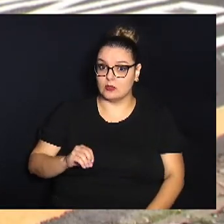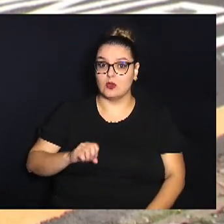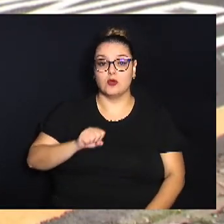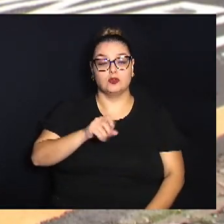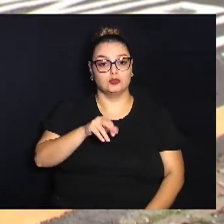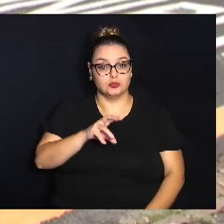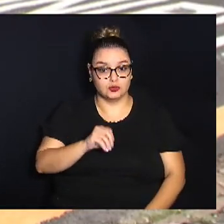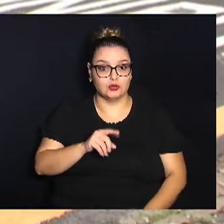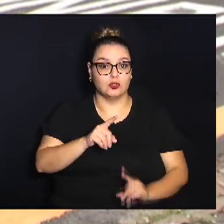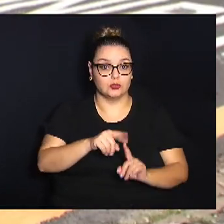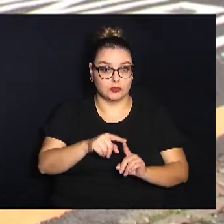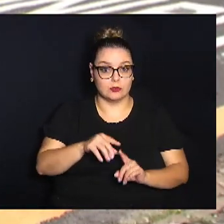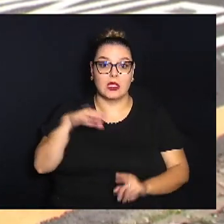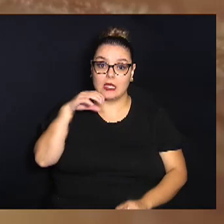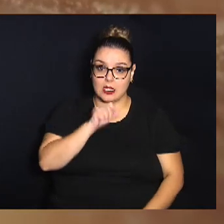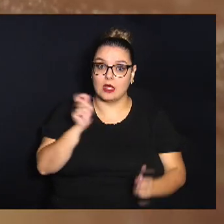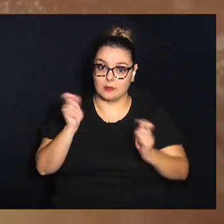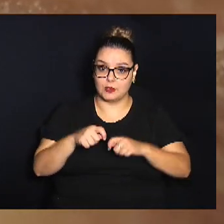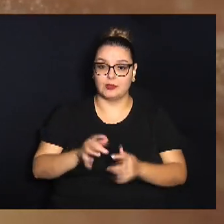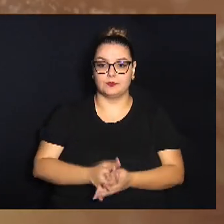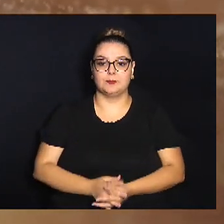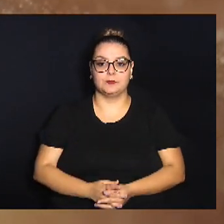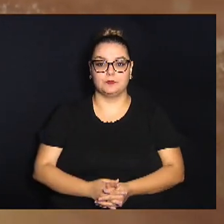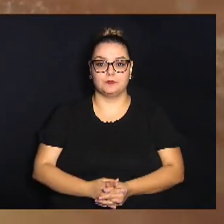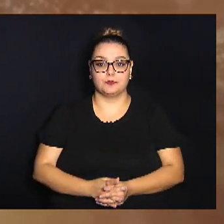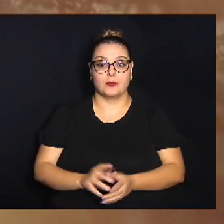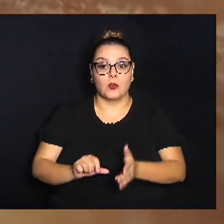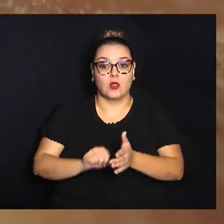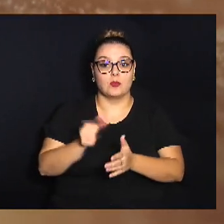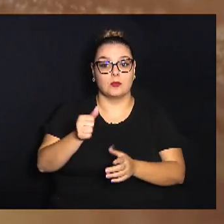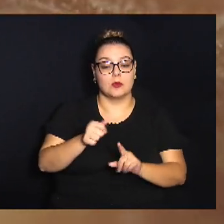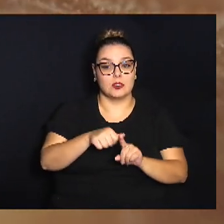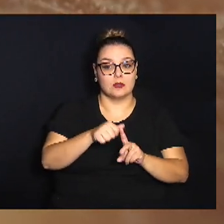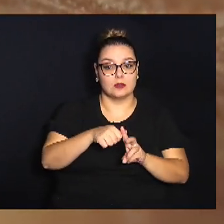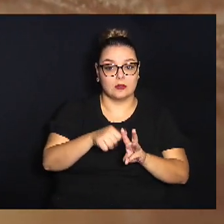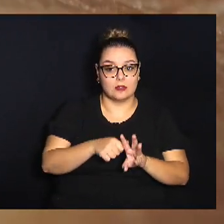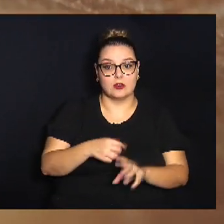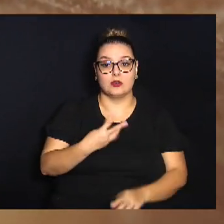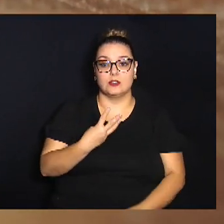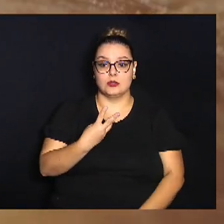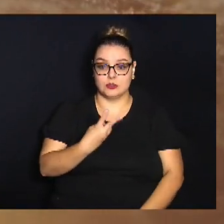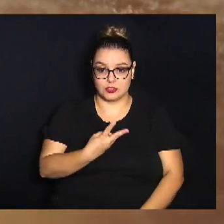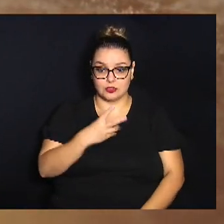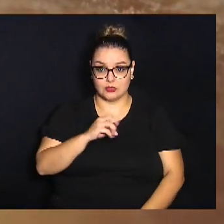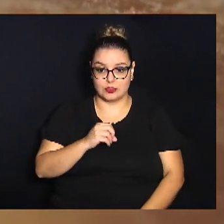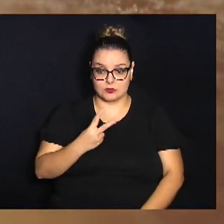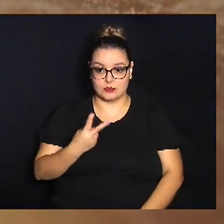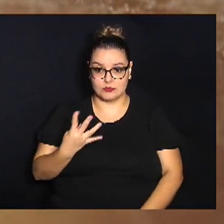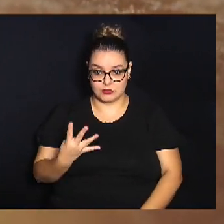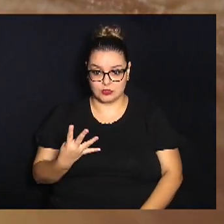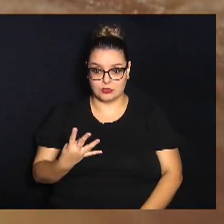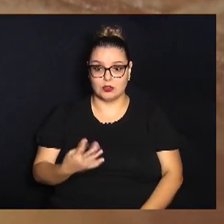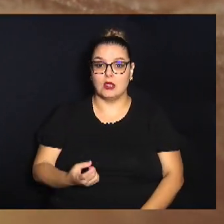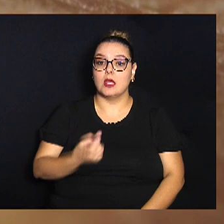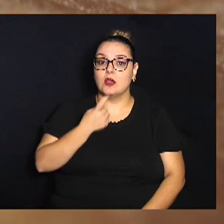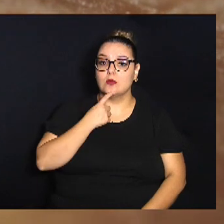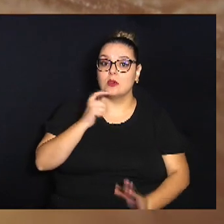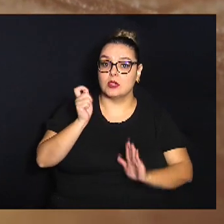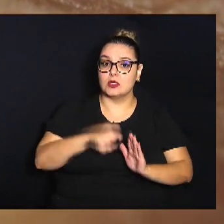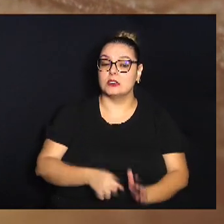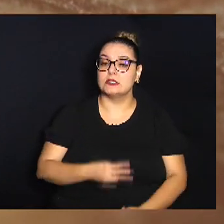ser identificado mais rapidamente. No primeiro trimestre de 2024, Campinas registrou